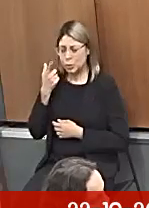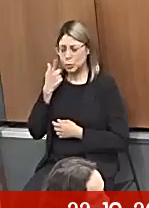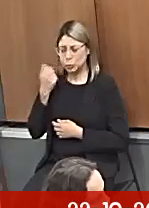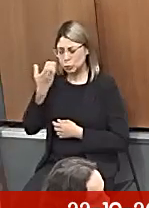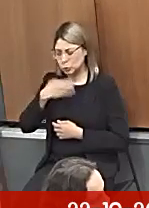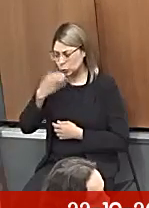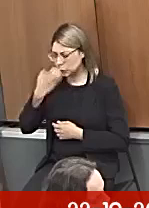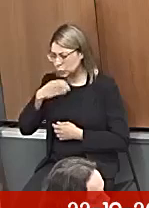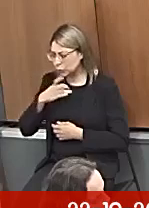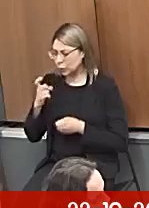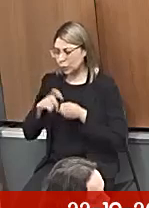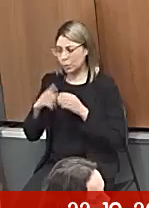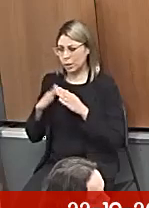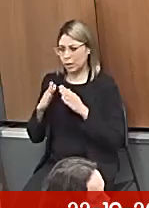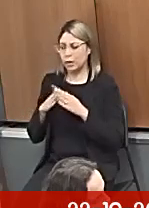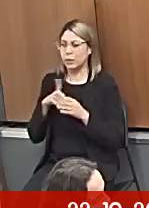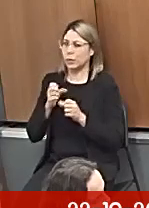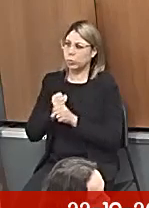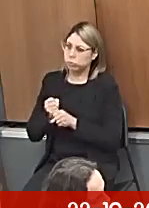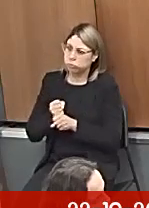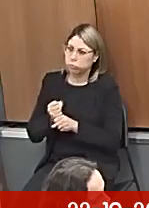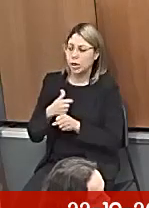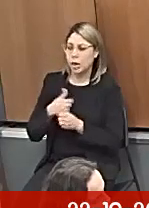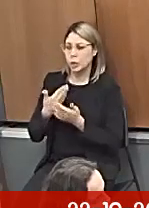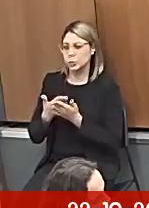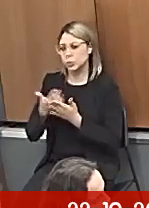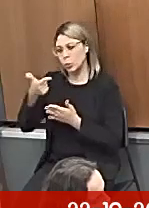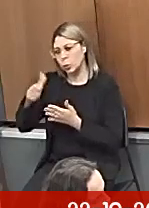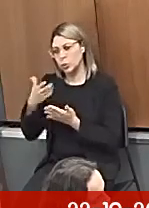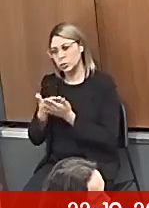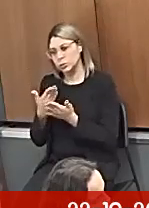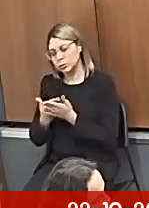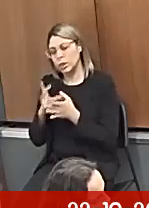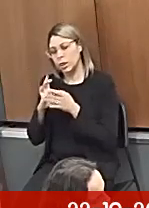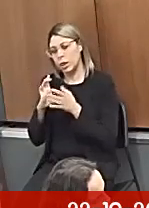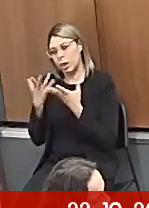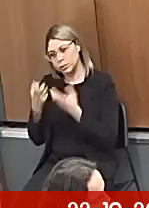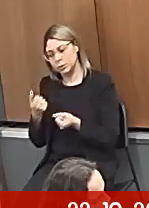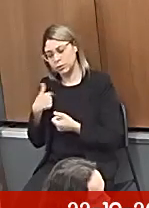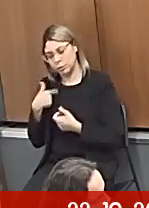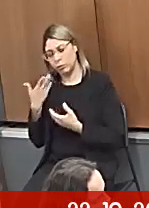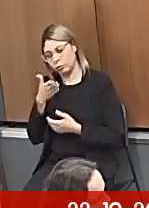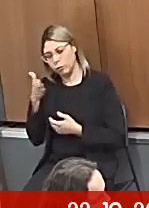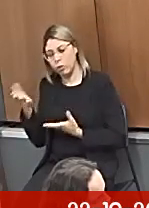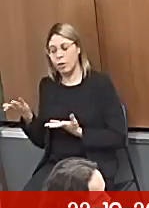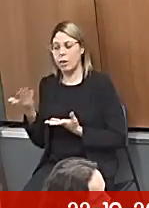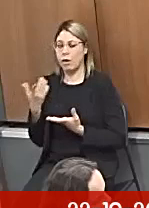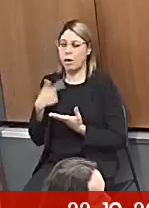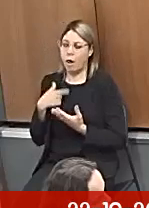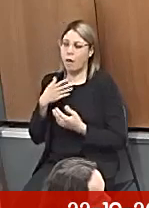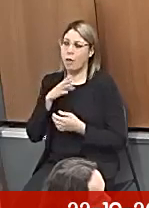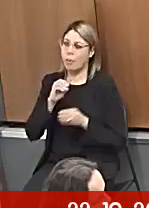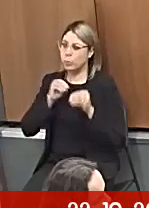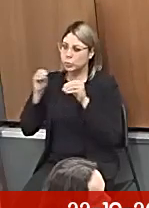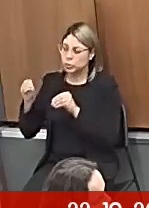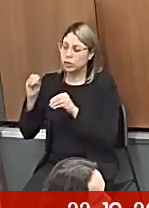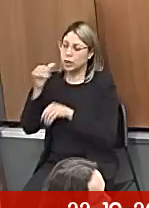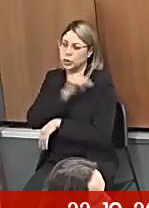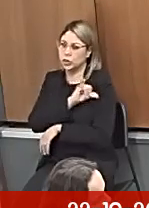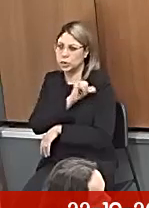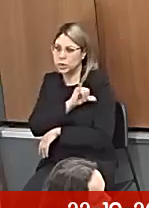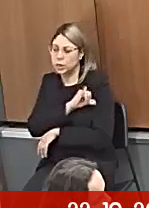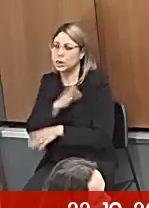casa. E passaram anos, eu estudei em outra escola que me acolheu, mudei de Belo Horizonte, fui para o Rio de Janeiro,